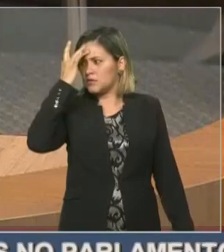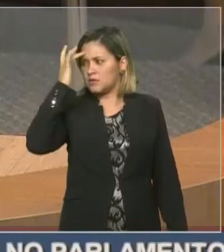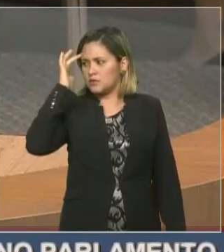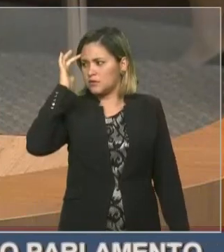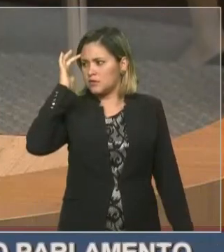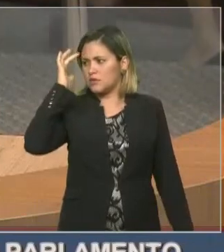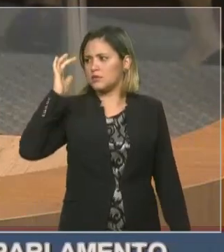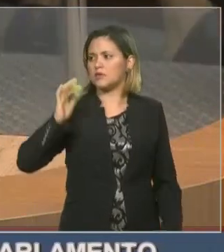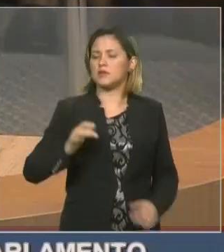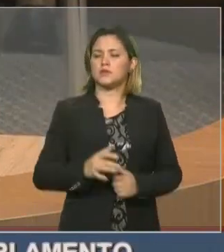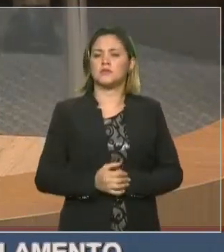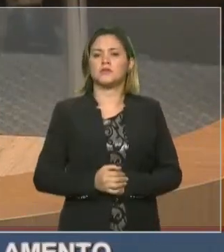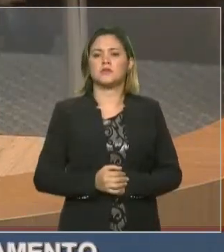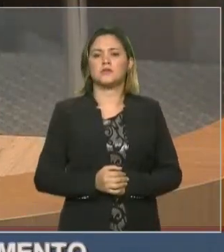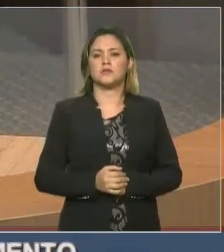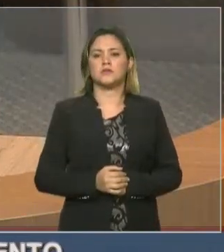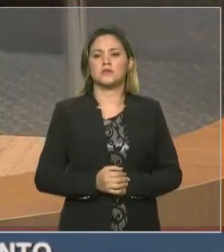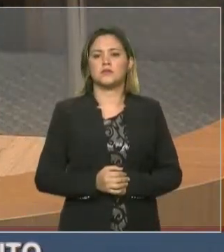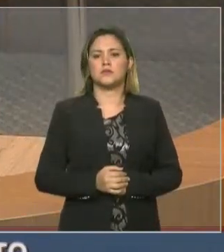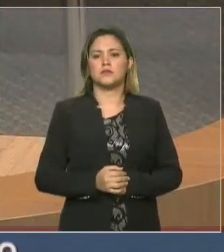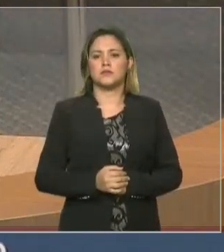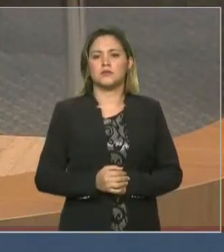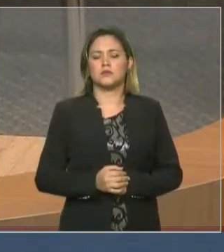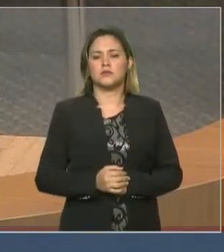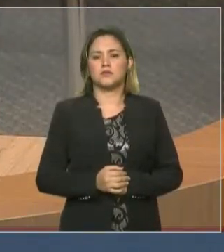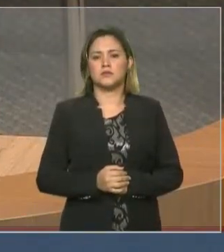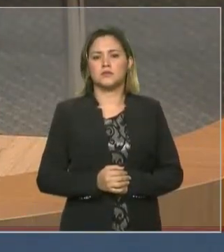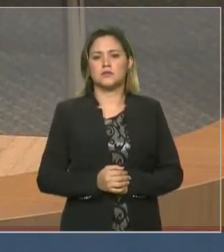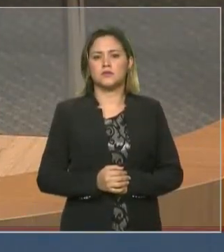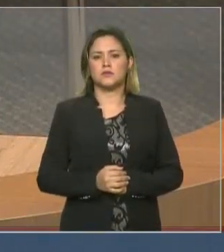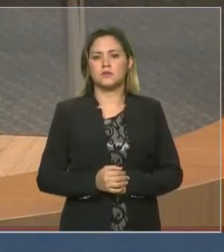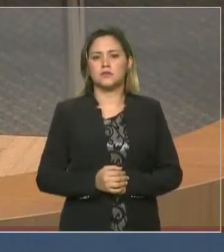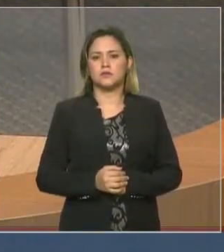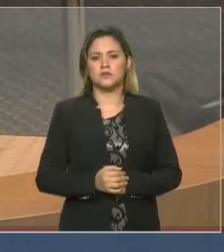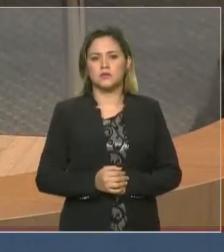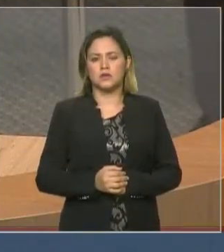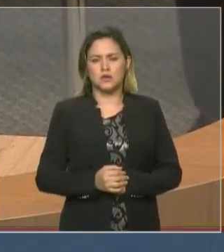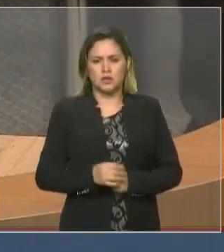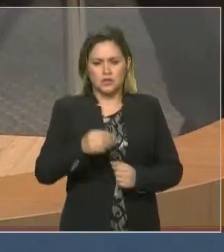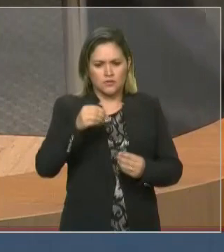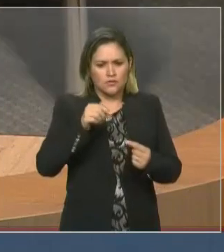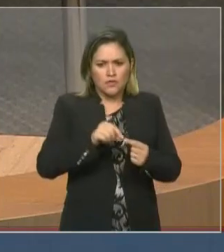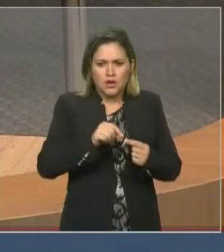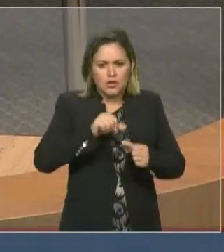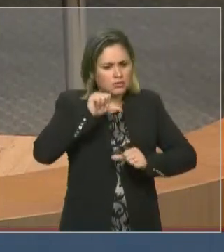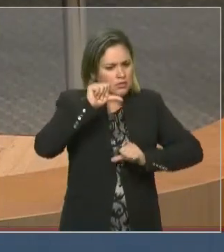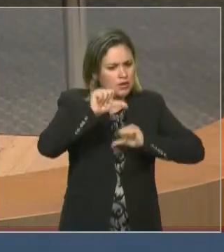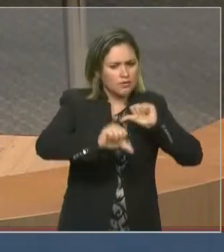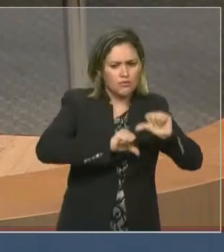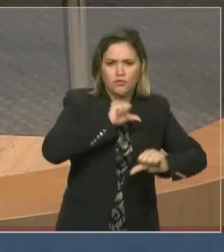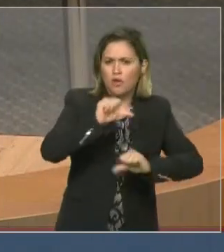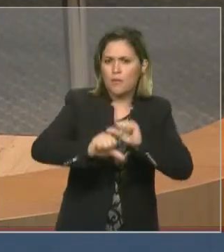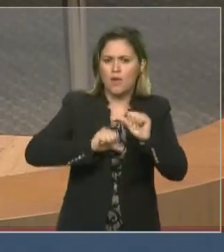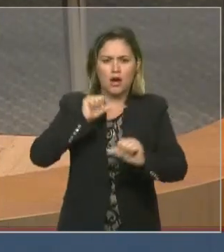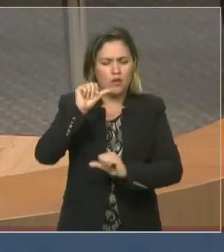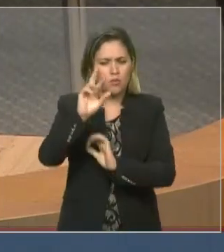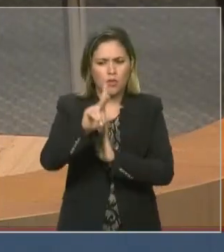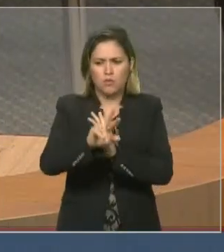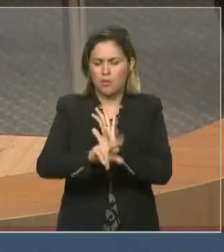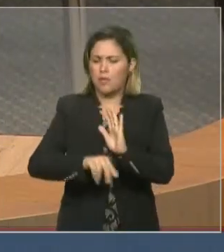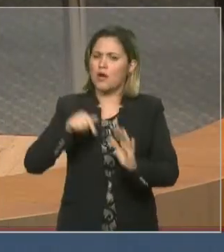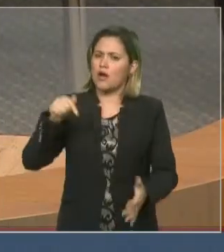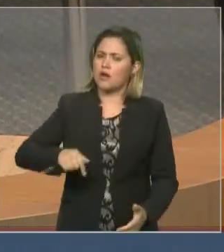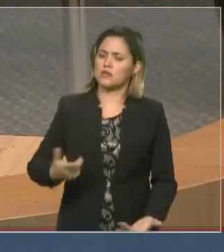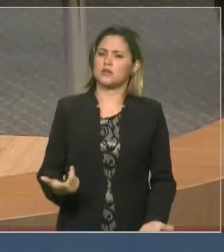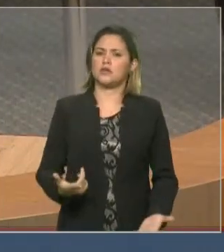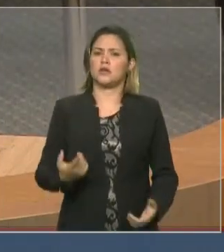causou um impacto violento na velha colônia. Porque o Rio de Janeiro, o Brasil em todo, não estava